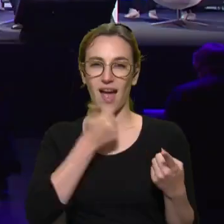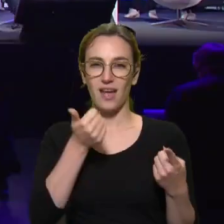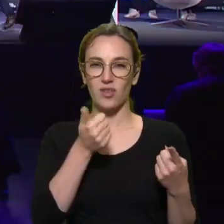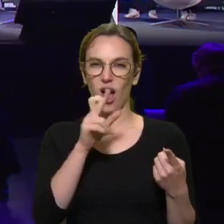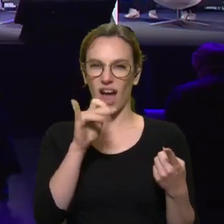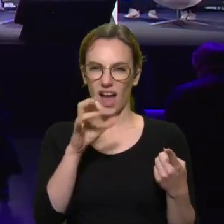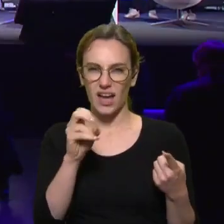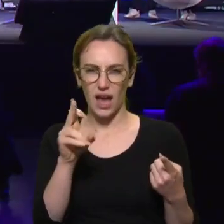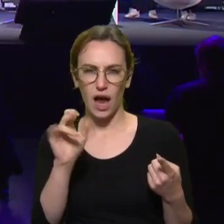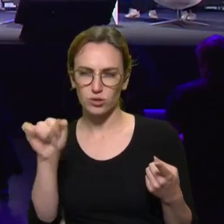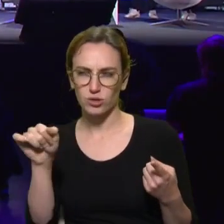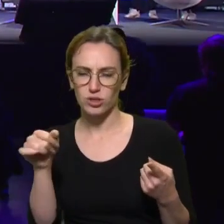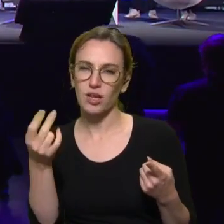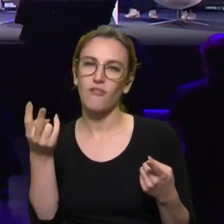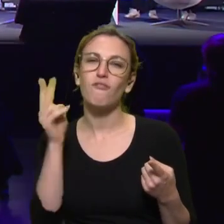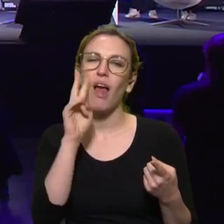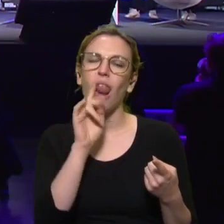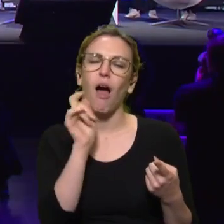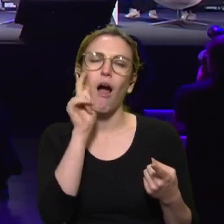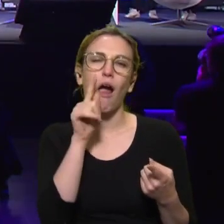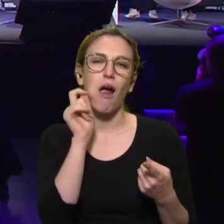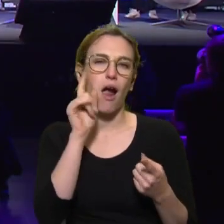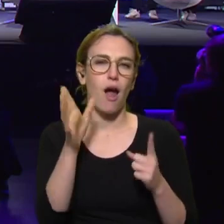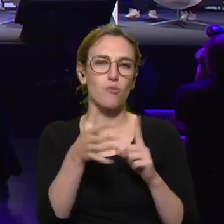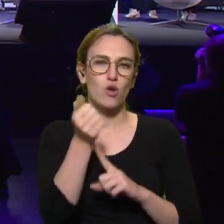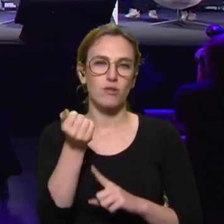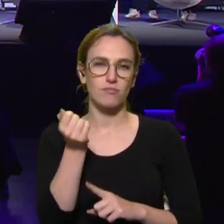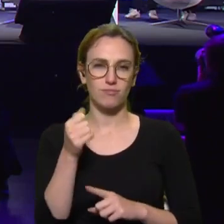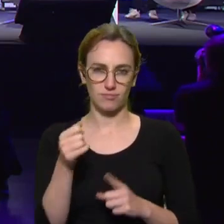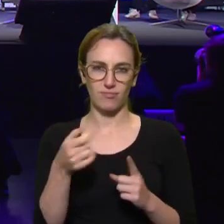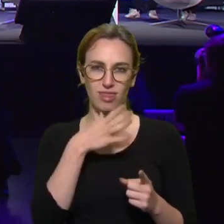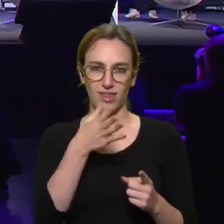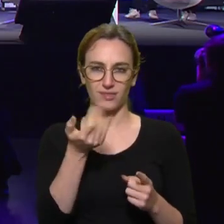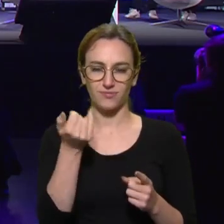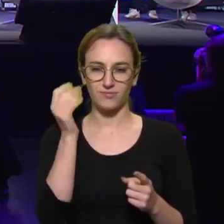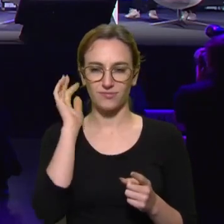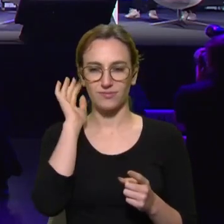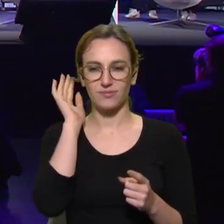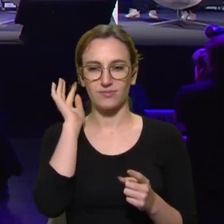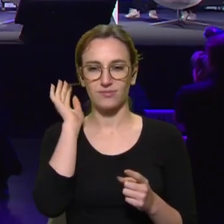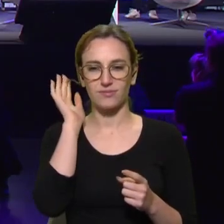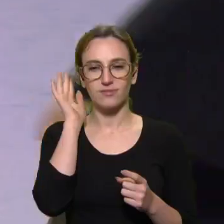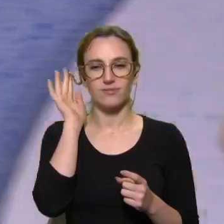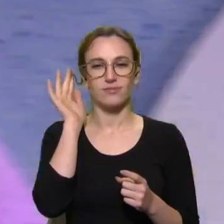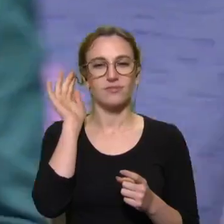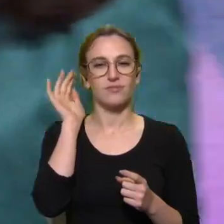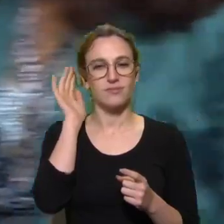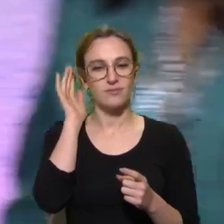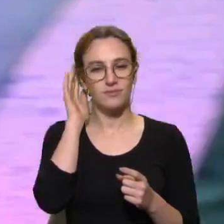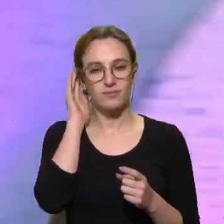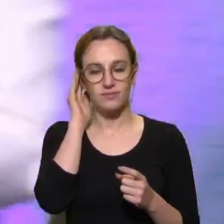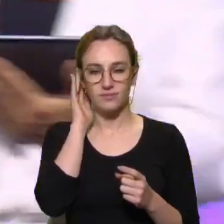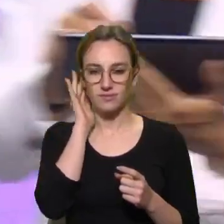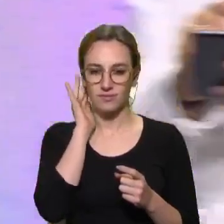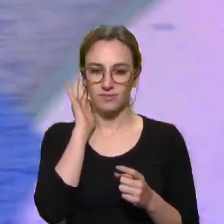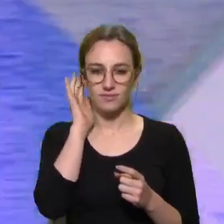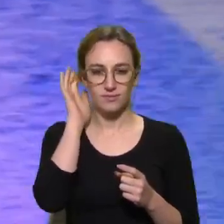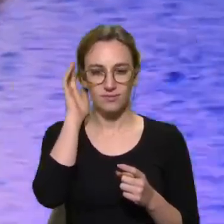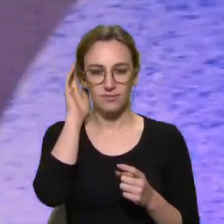não é? Vê lá, Ricardo, se consegues ver quem é que consegues dizer. Ali, não é? Fazemos ali?